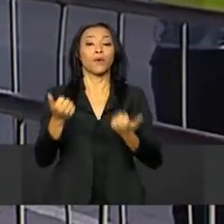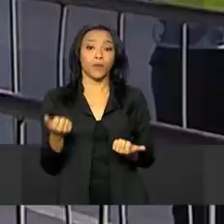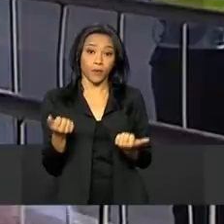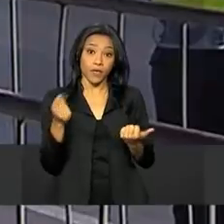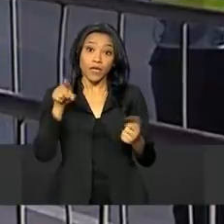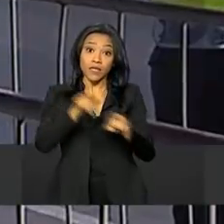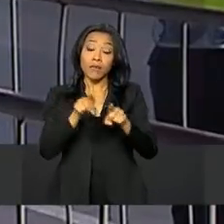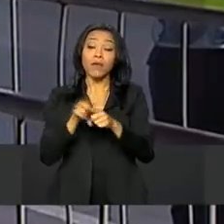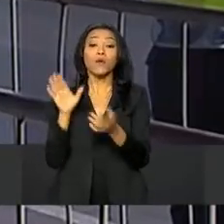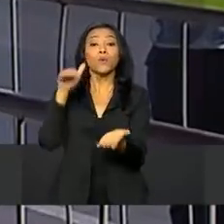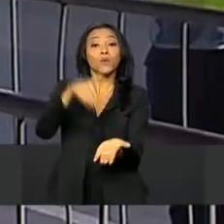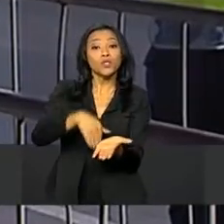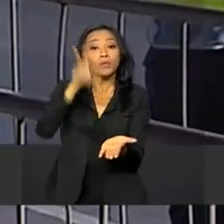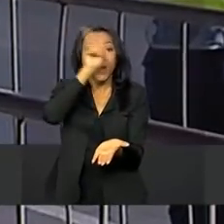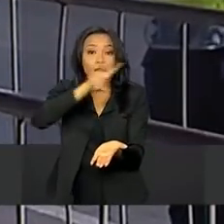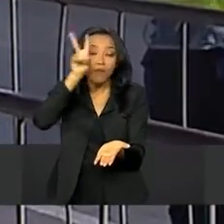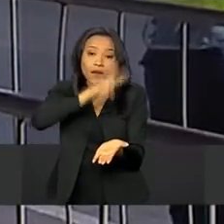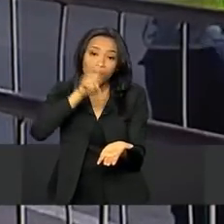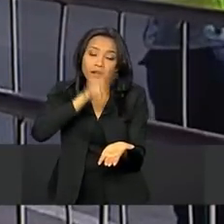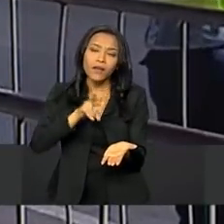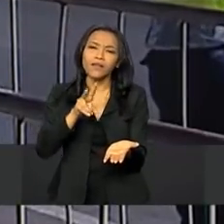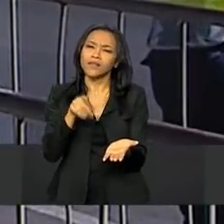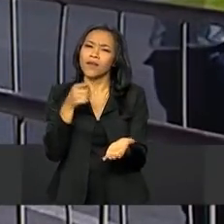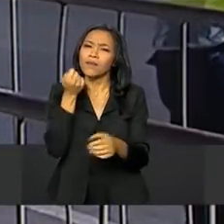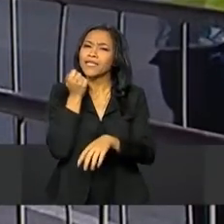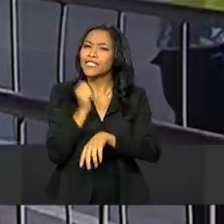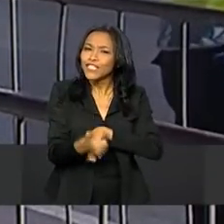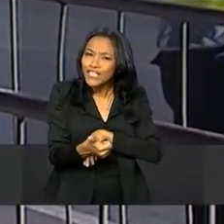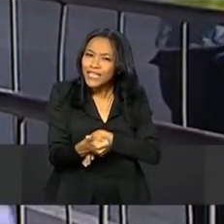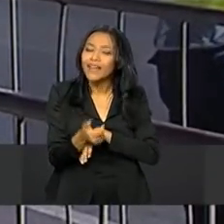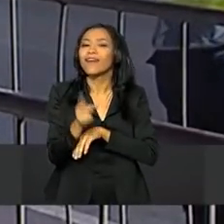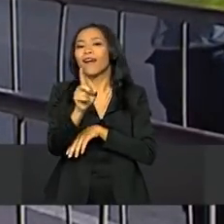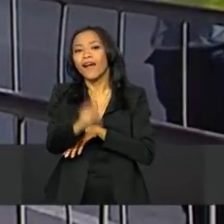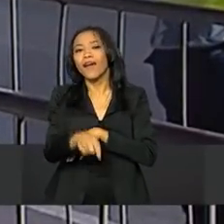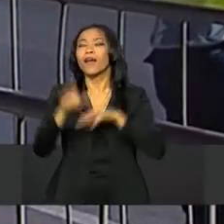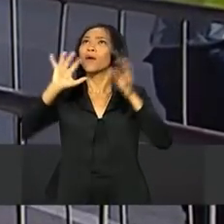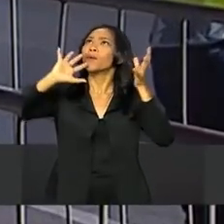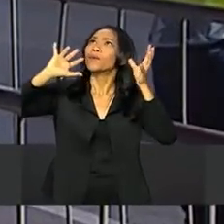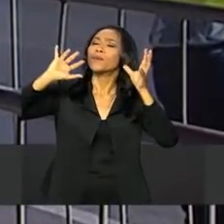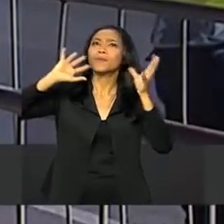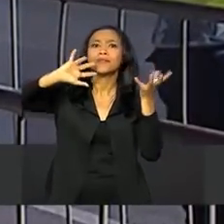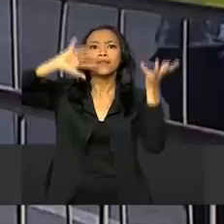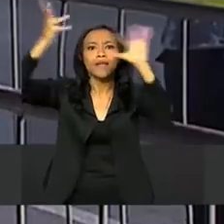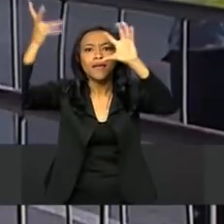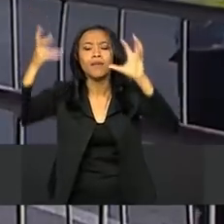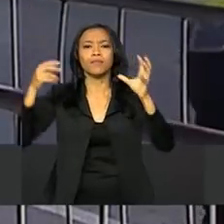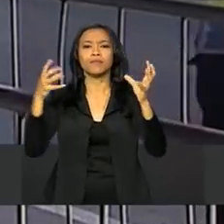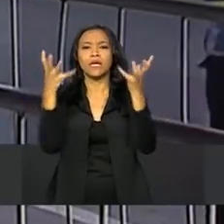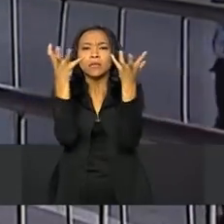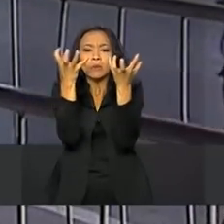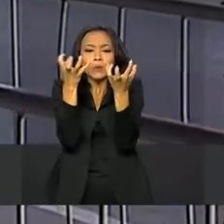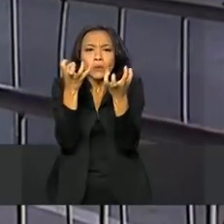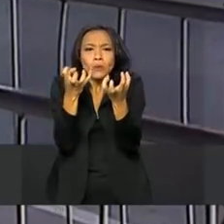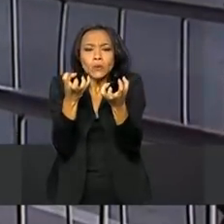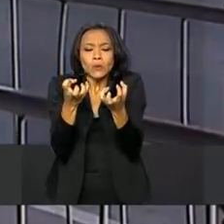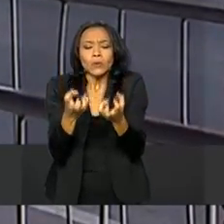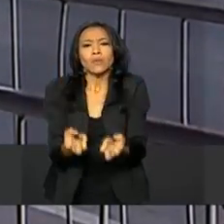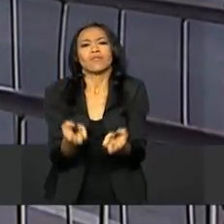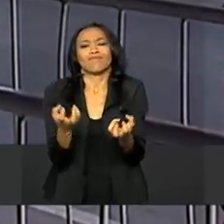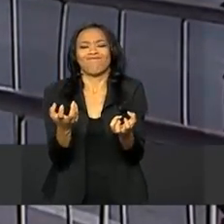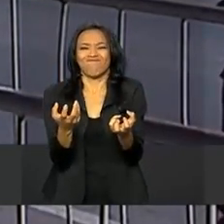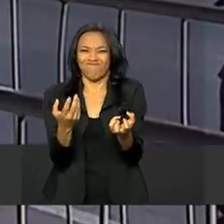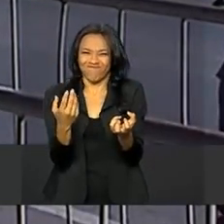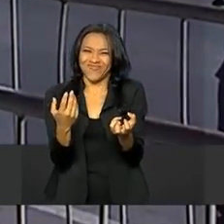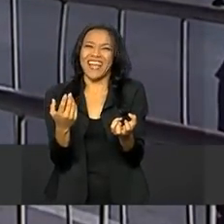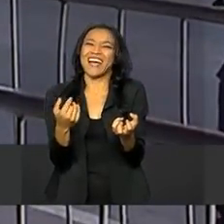um último lembrete, uma última dica é que o tempo, o clima aqui na capital federal está muito seco, a umidade está muito